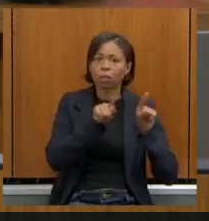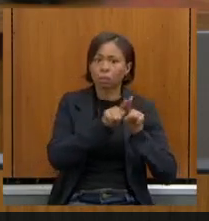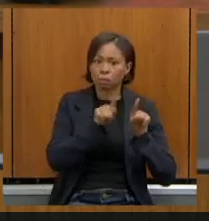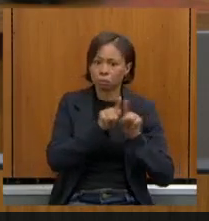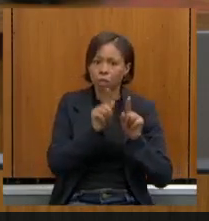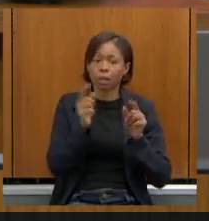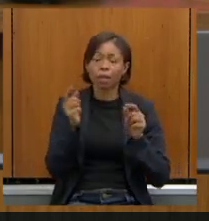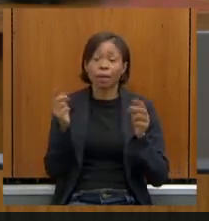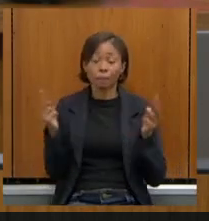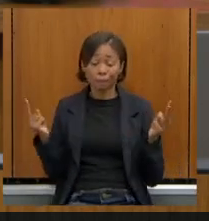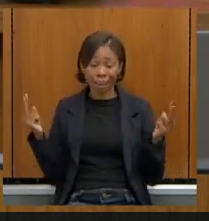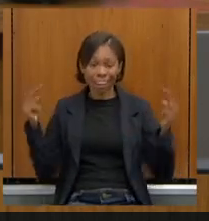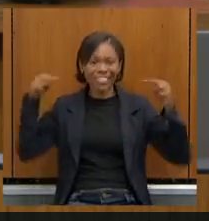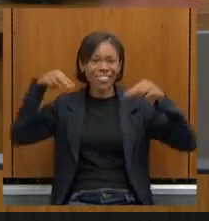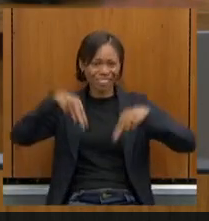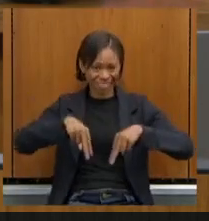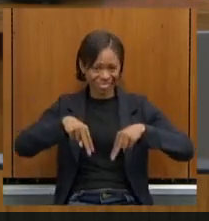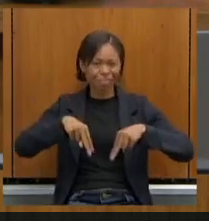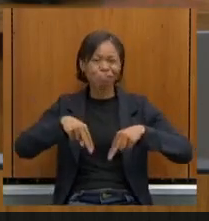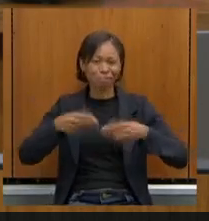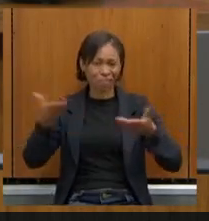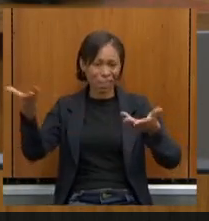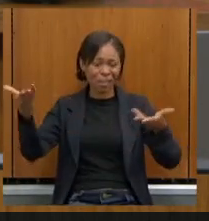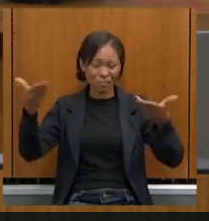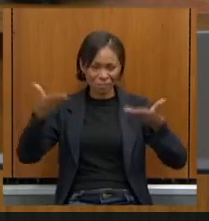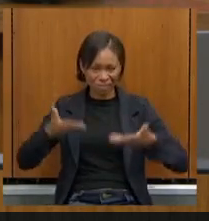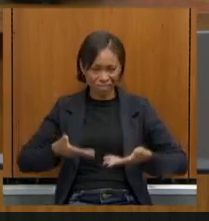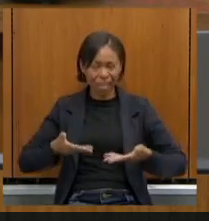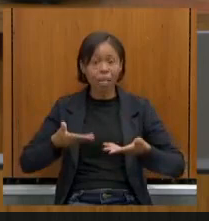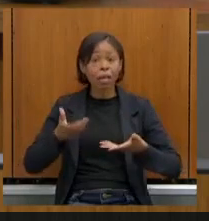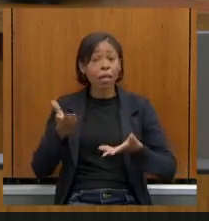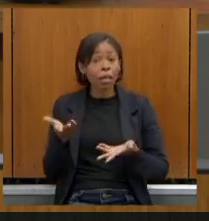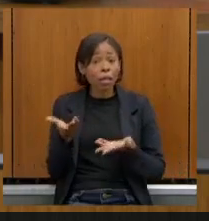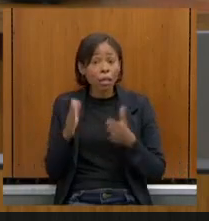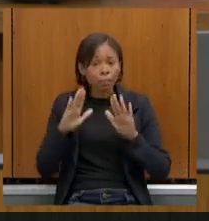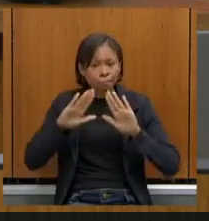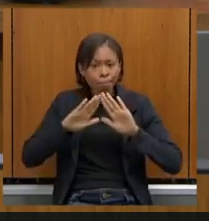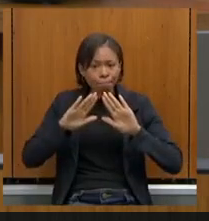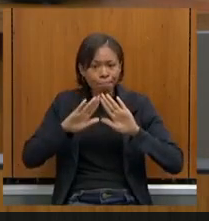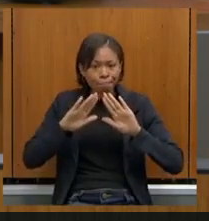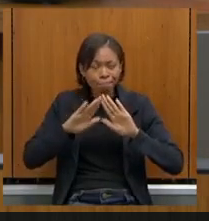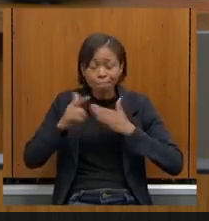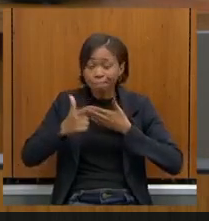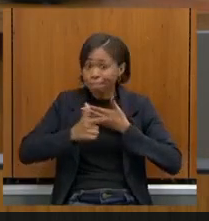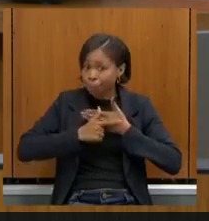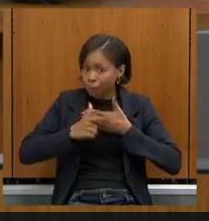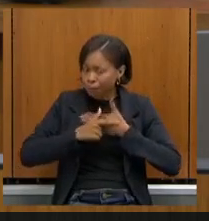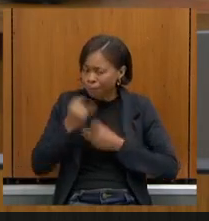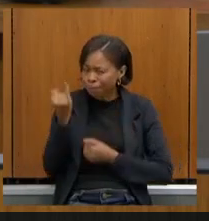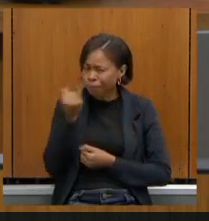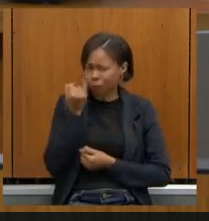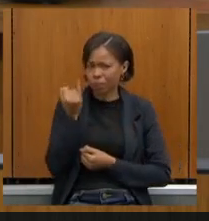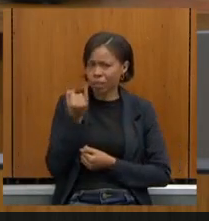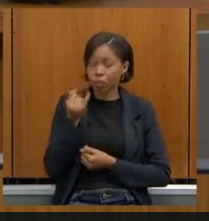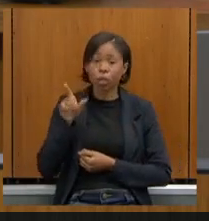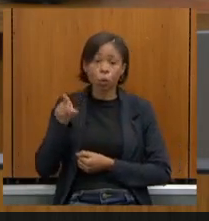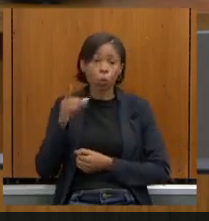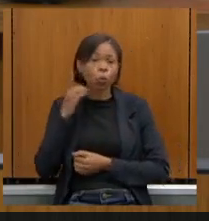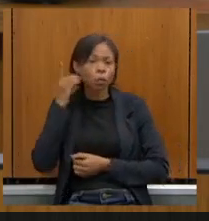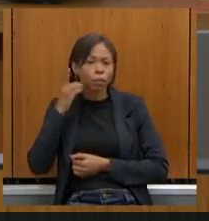é, e aí eu acho que a Assembleia tem um papel fundamental, deputados, e o Maltramonte, deputado Maltramonte, eu já